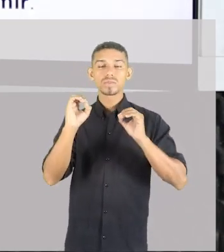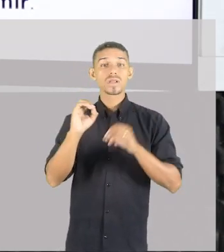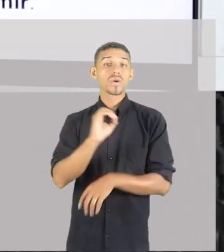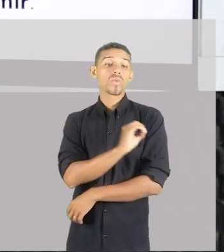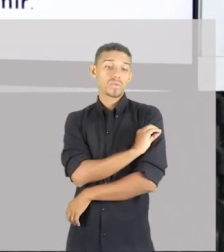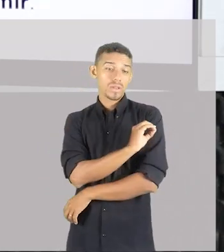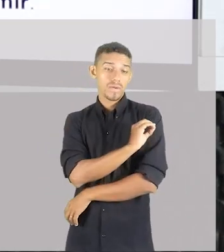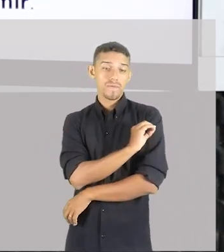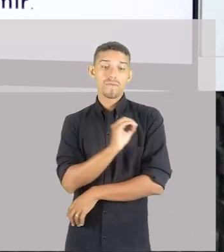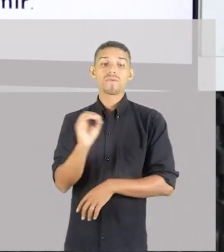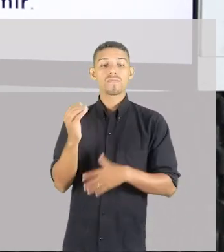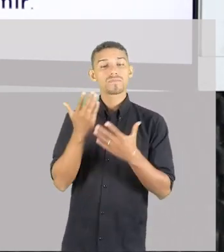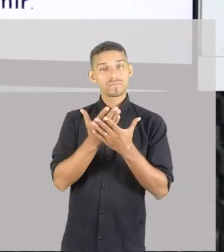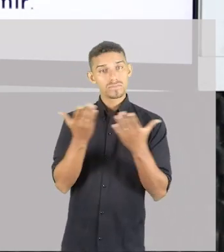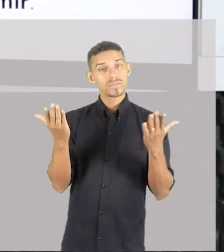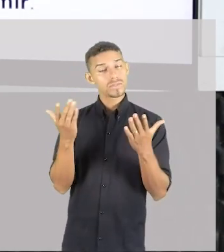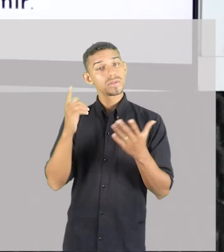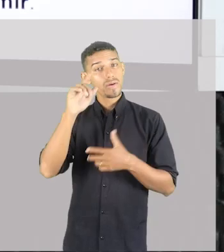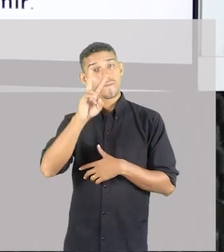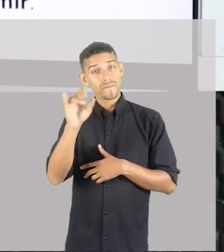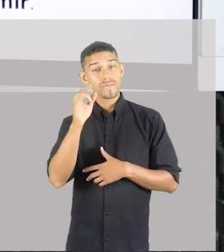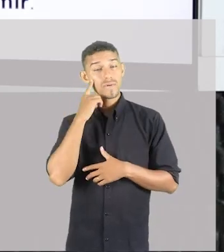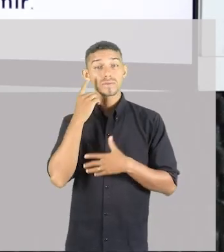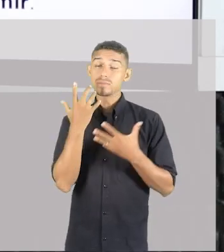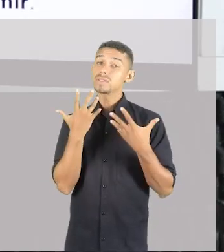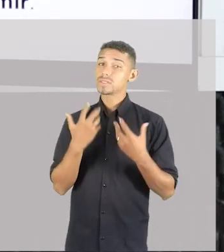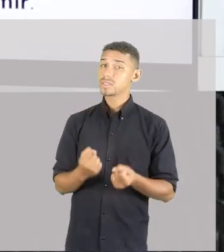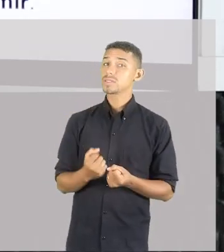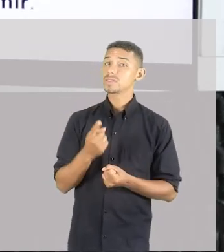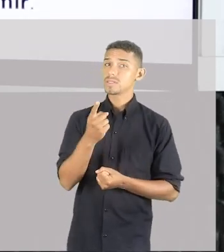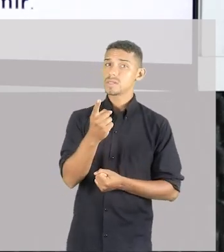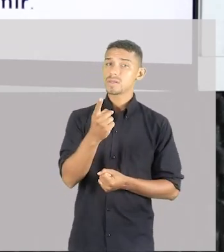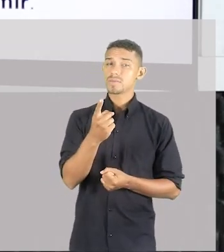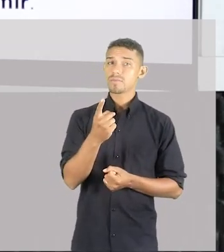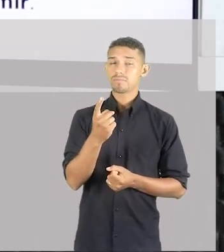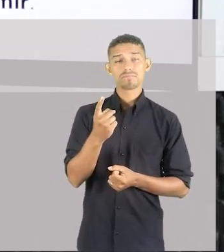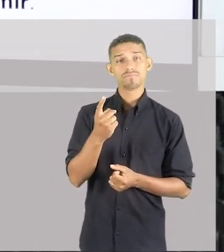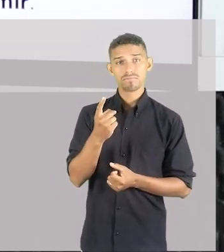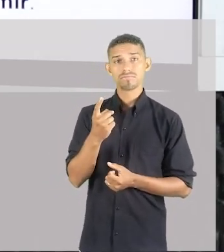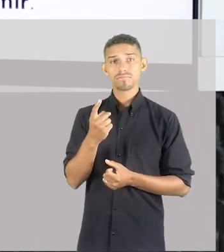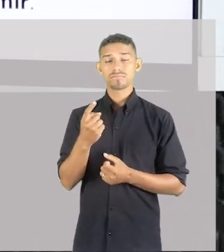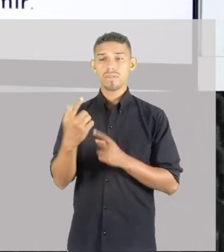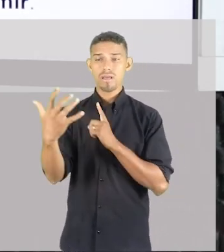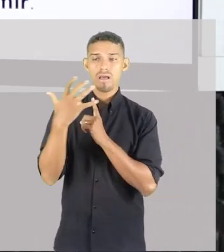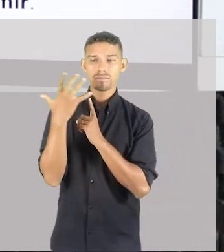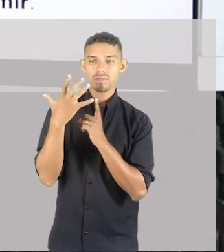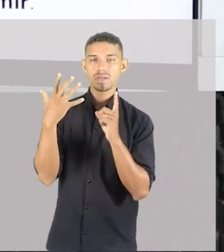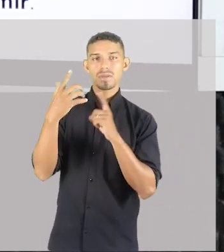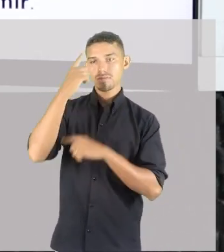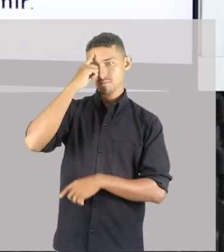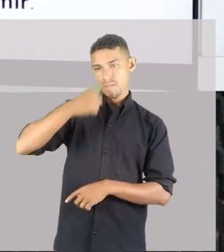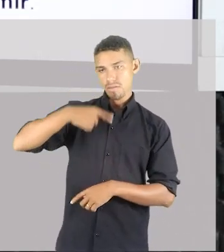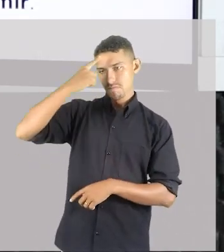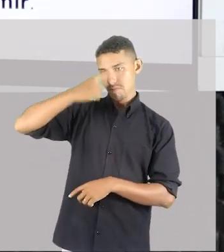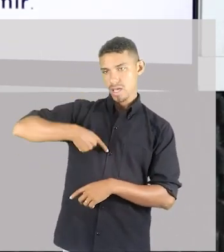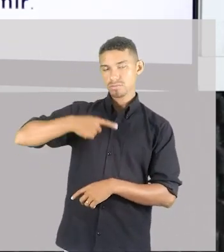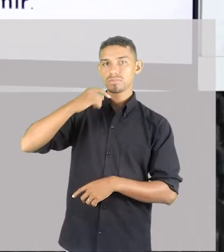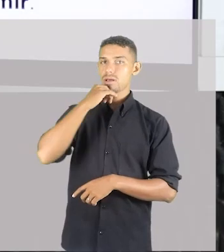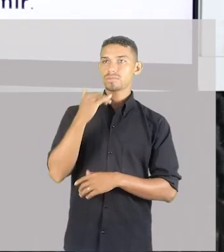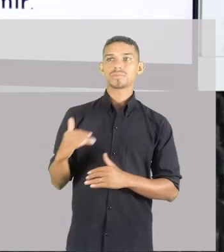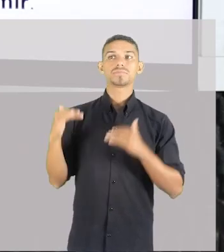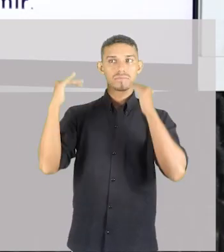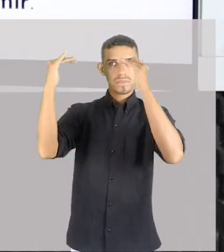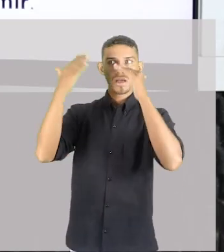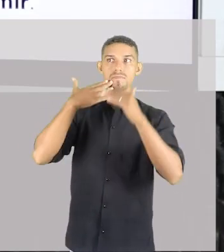analfabeto funcional, né? Você vai se permitir ser ridicularizado, ser mandado por quem está